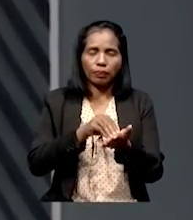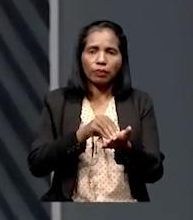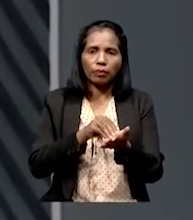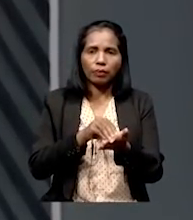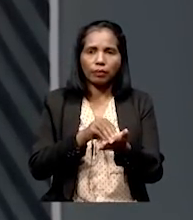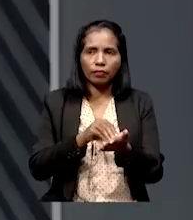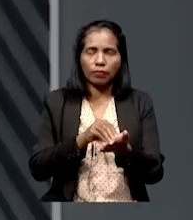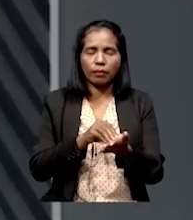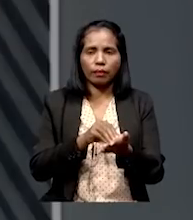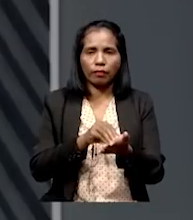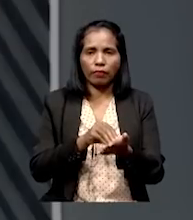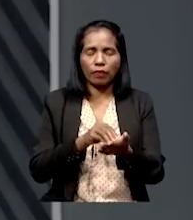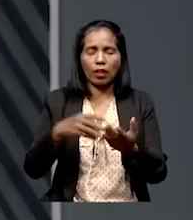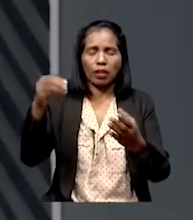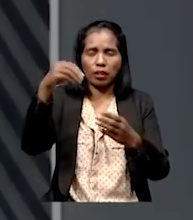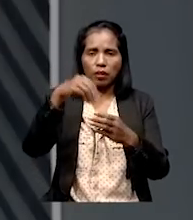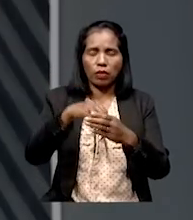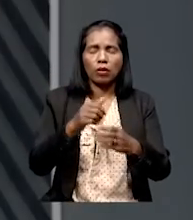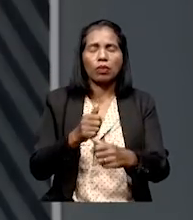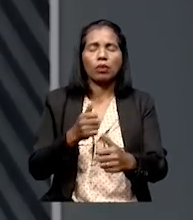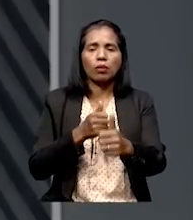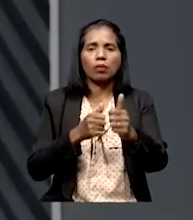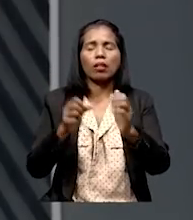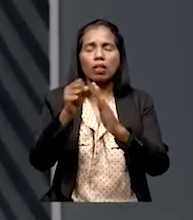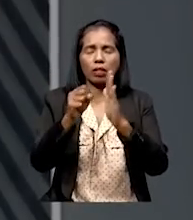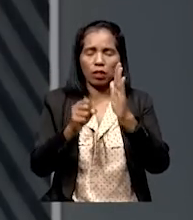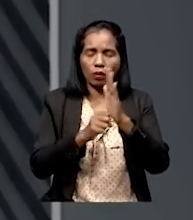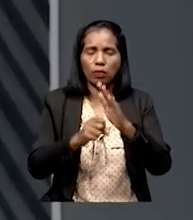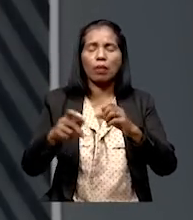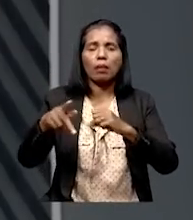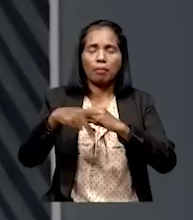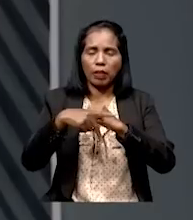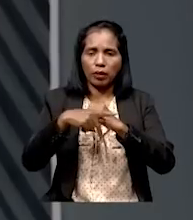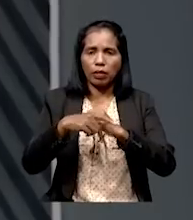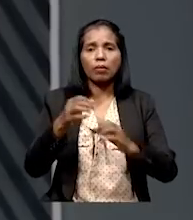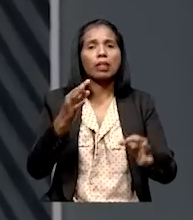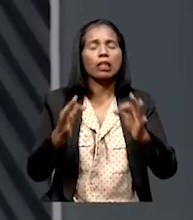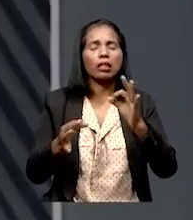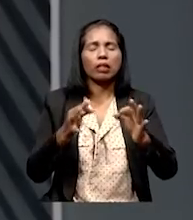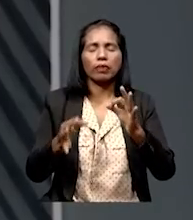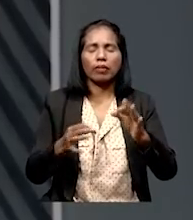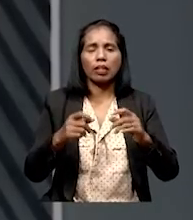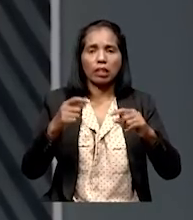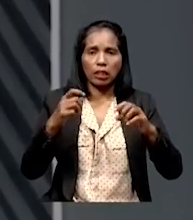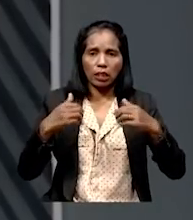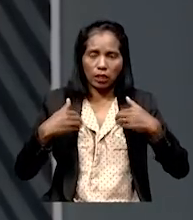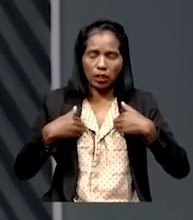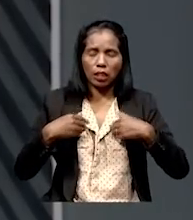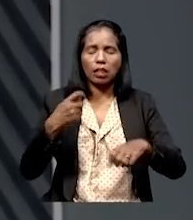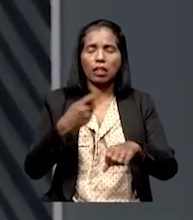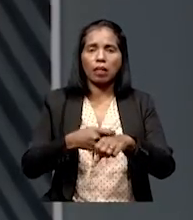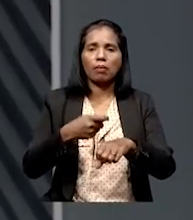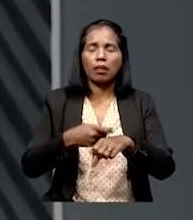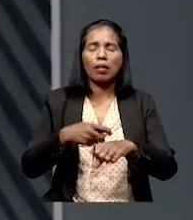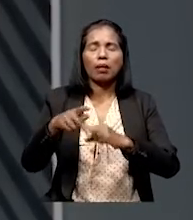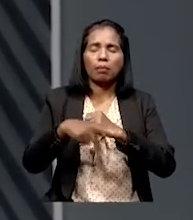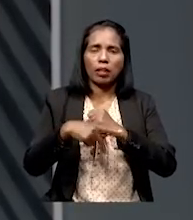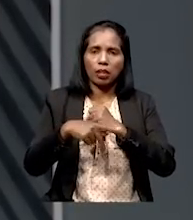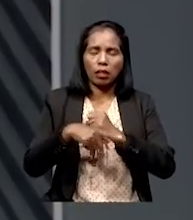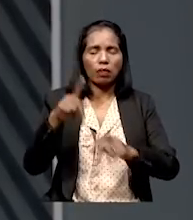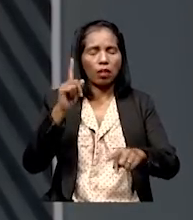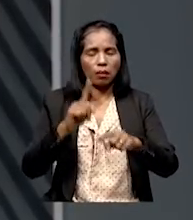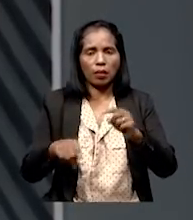é?